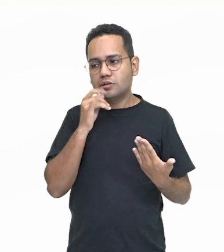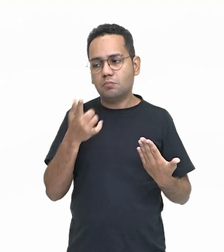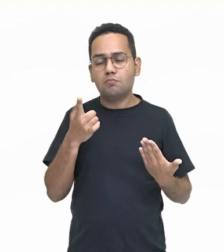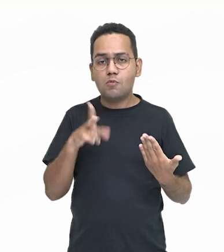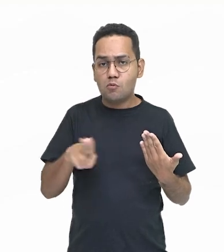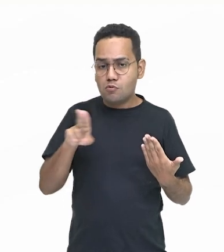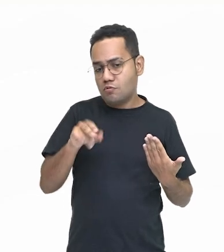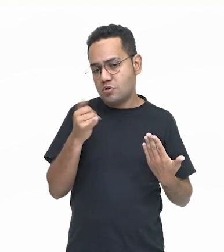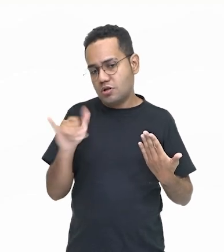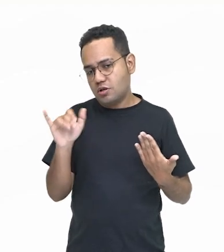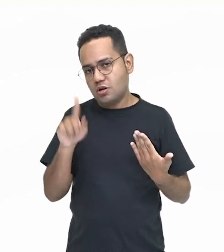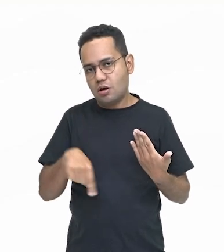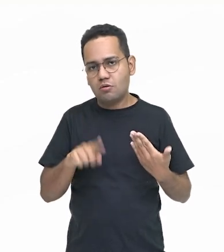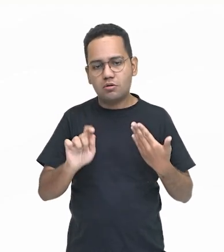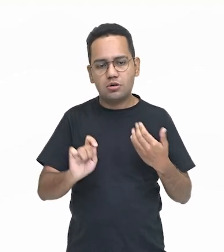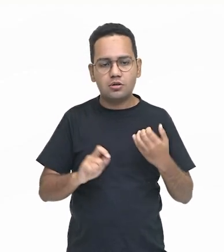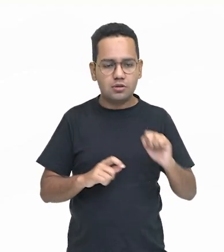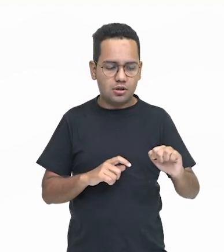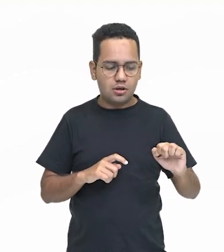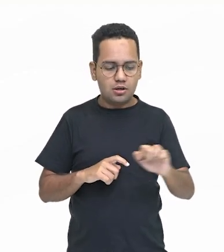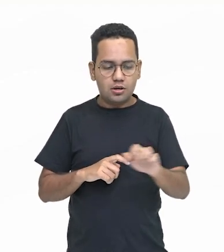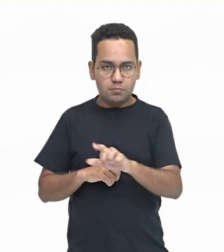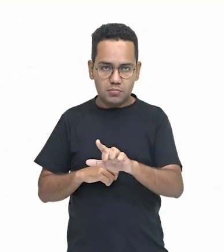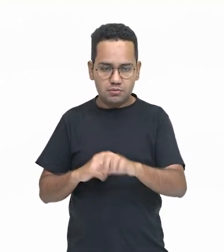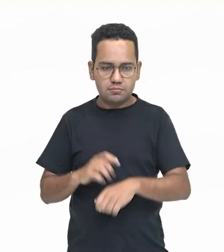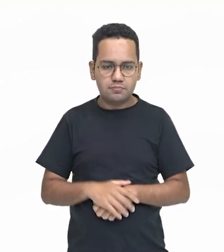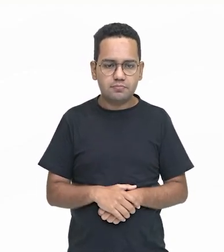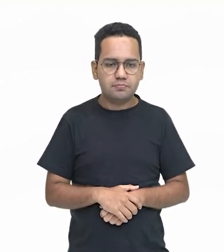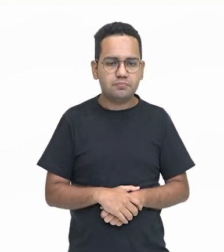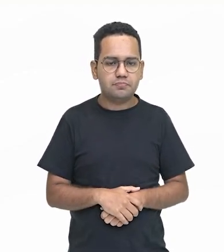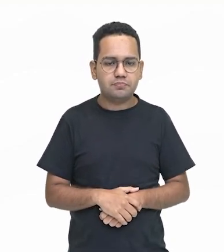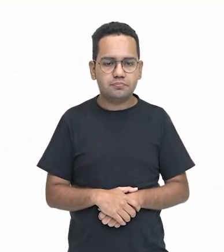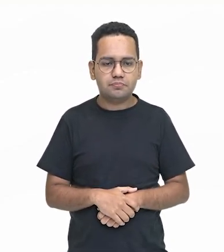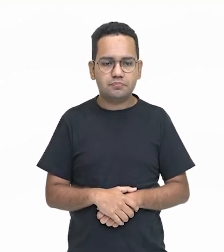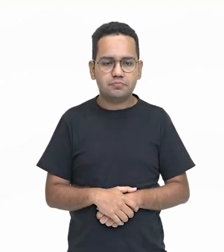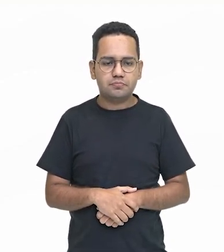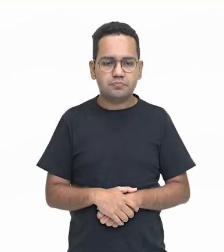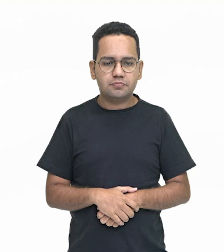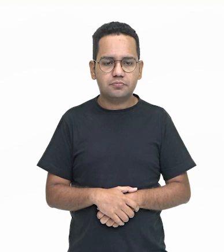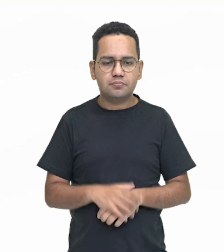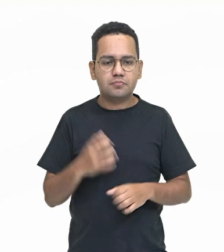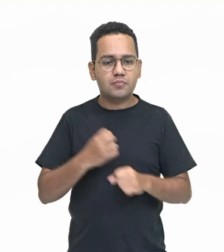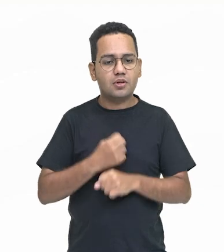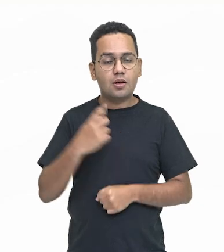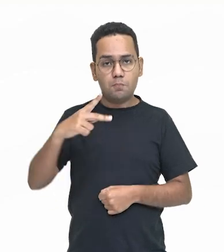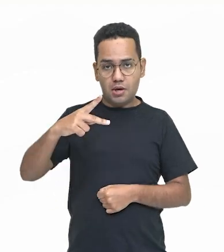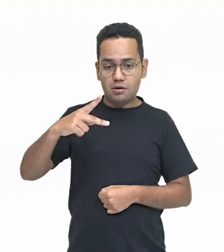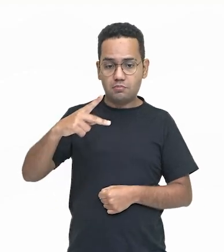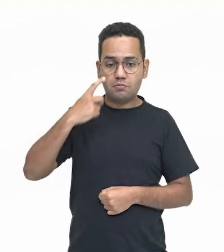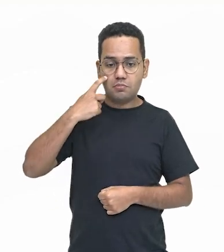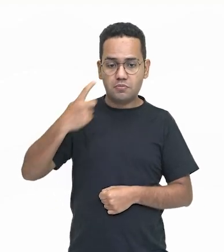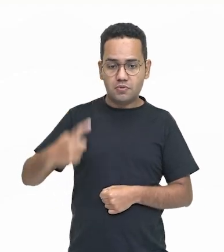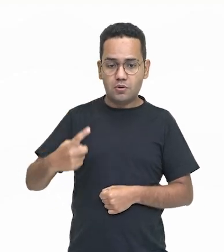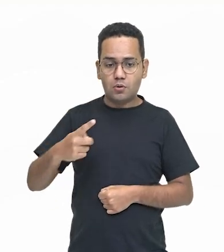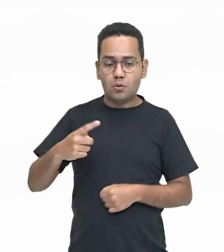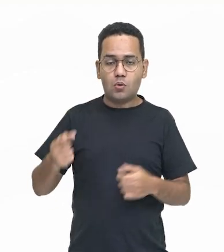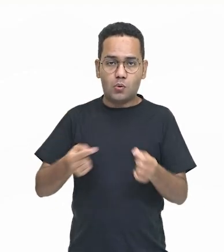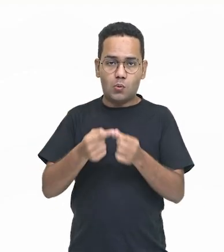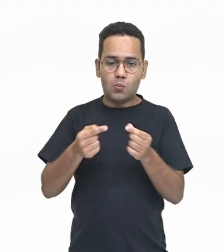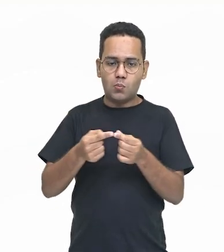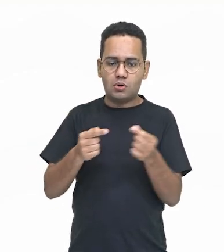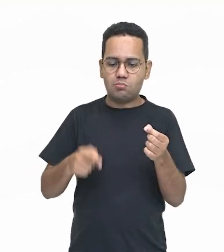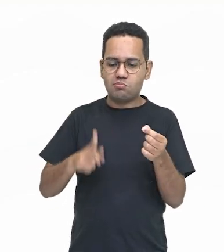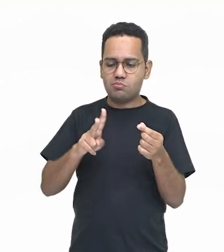ela é igual à potência do aparelho, e aí a gente tem que escrever a potência em quilowatt-hora. E por que tem que ser